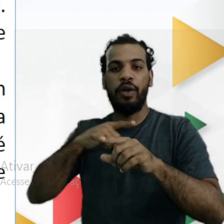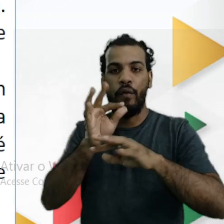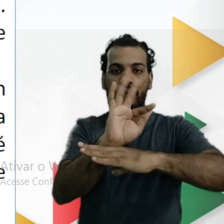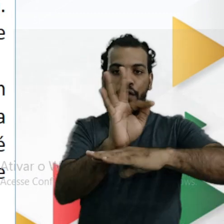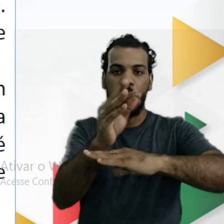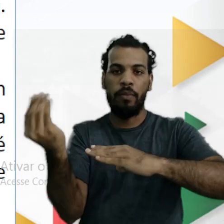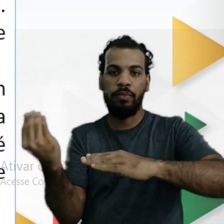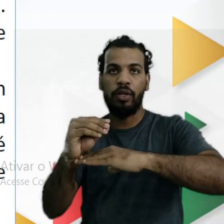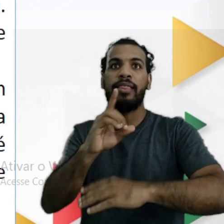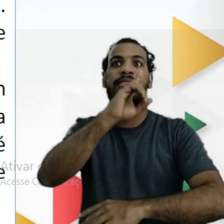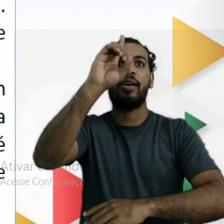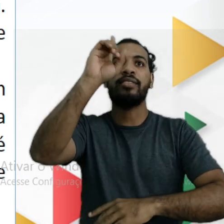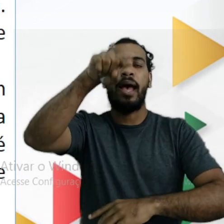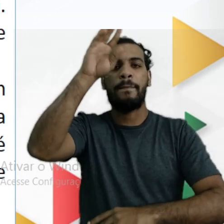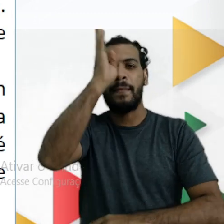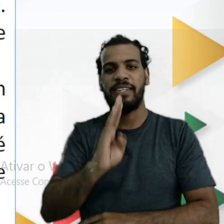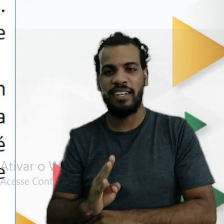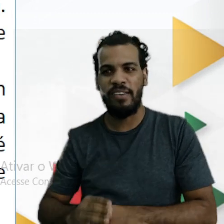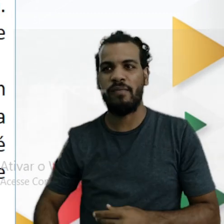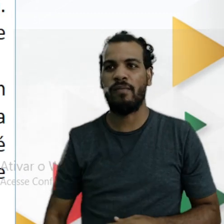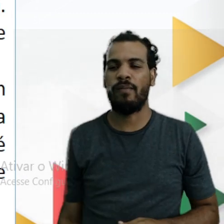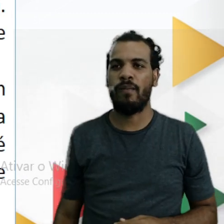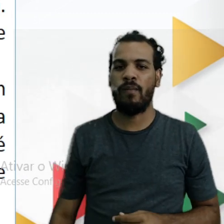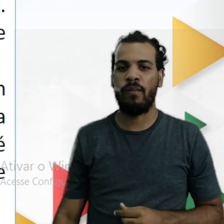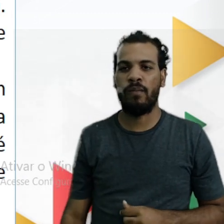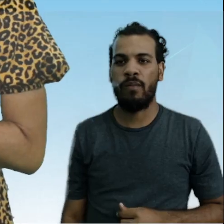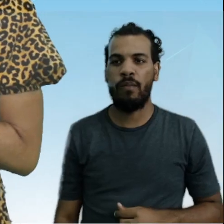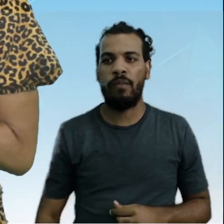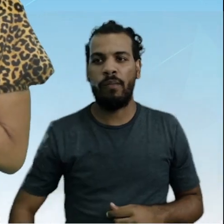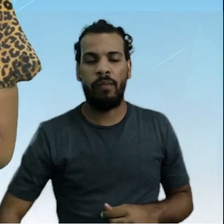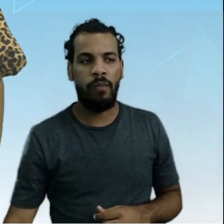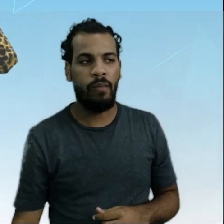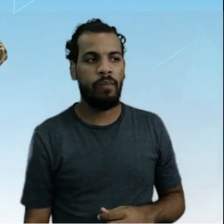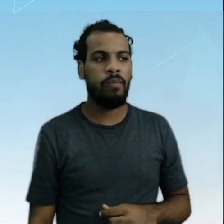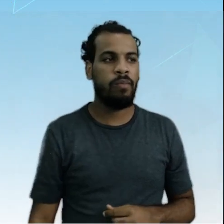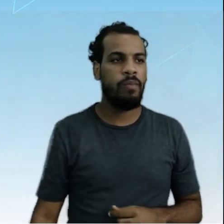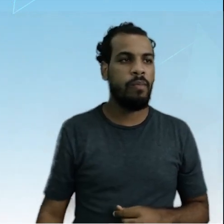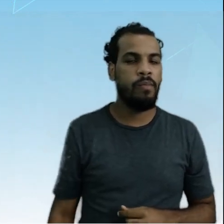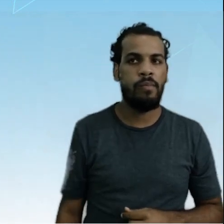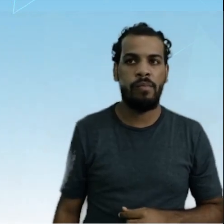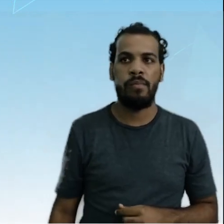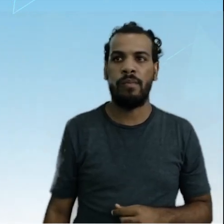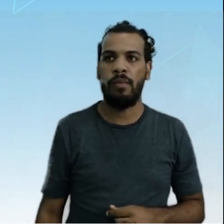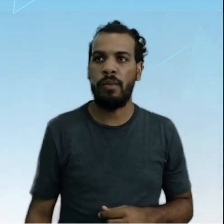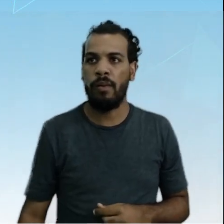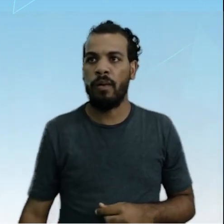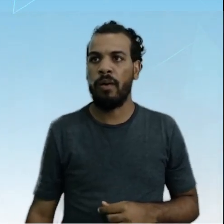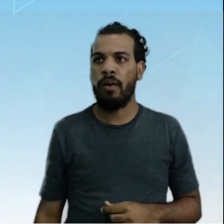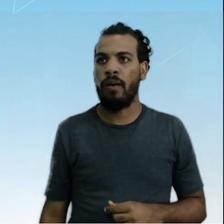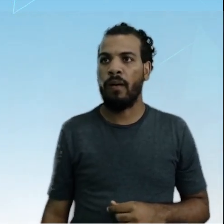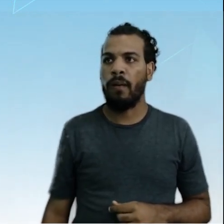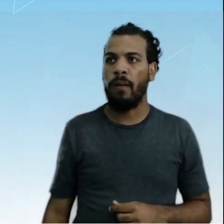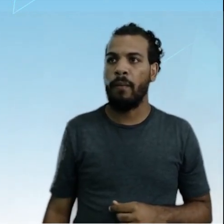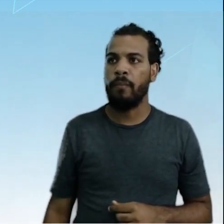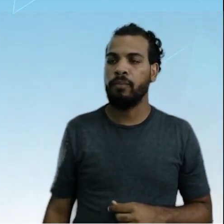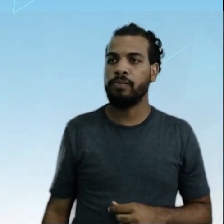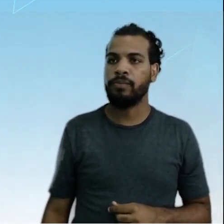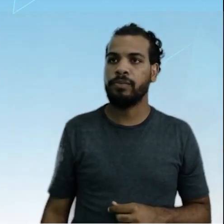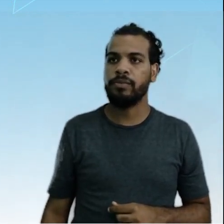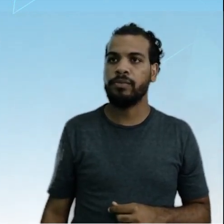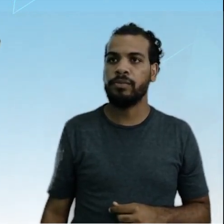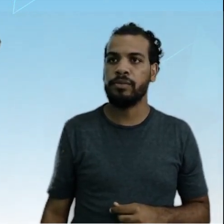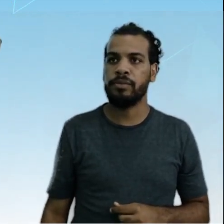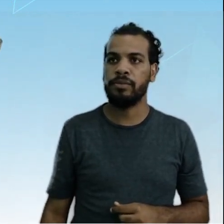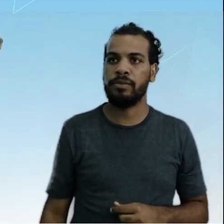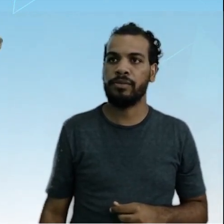Diegues, Deus é Brasileiro. Eu gostaria de salientar, olhando para mim, justamente agora, professora, é o seguinte: